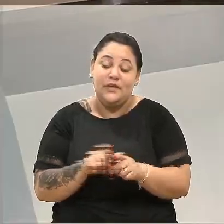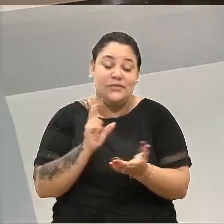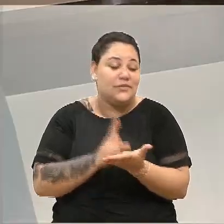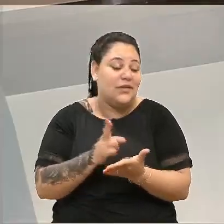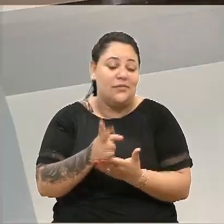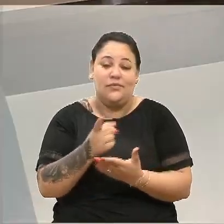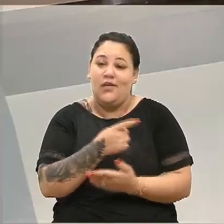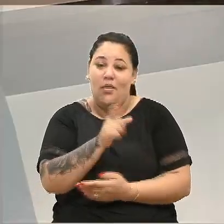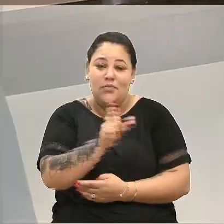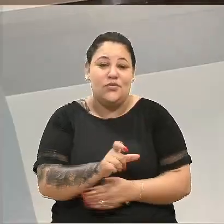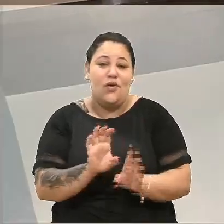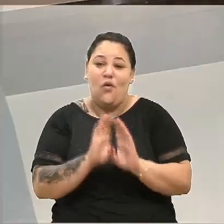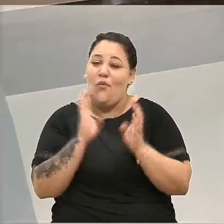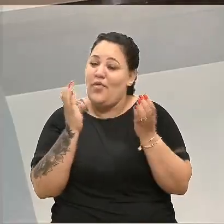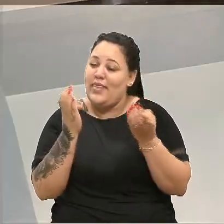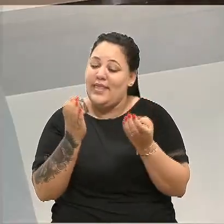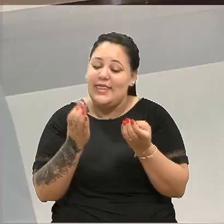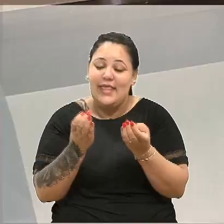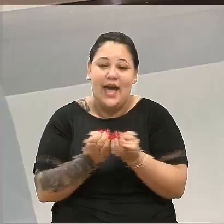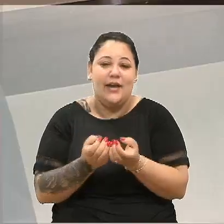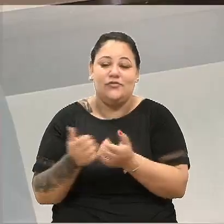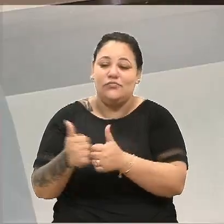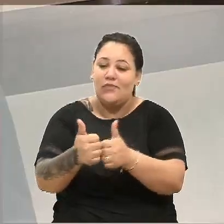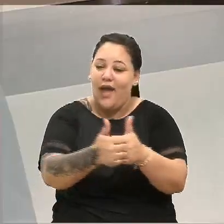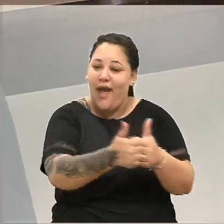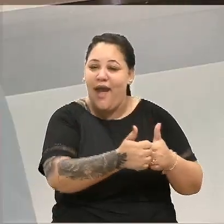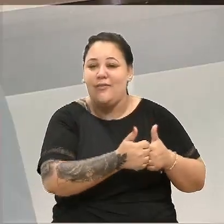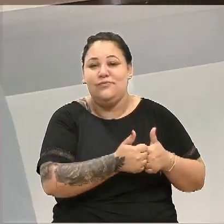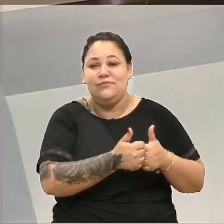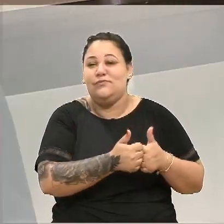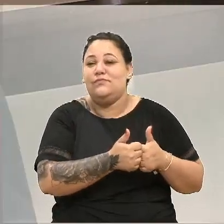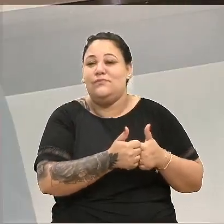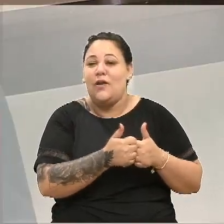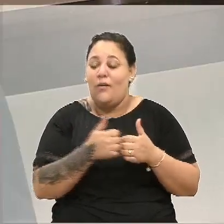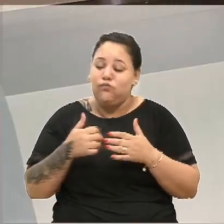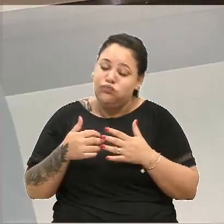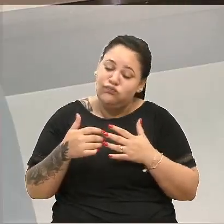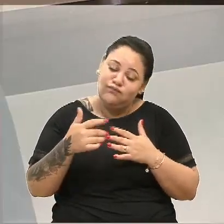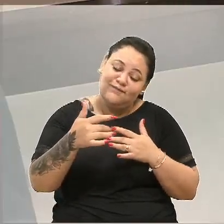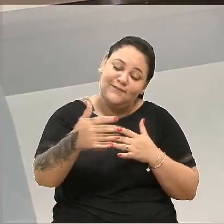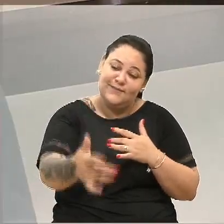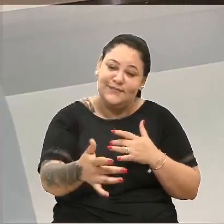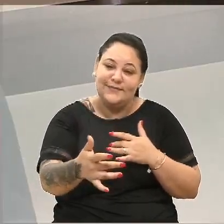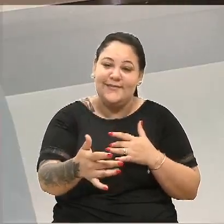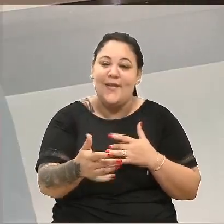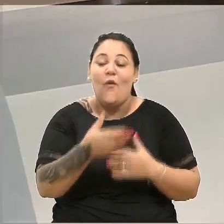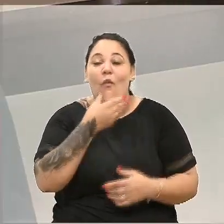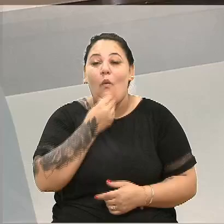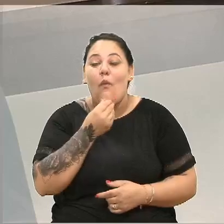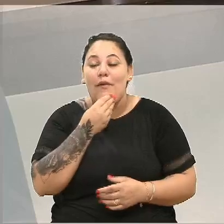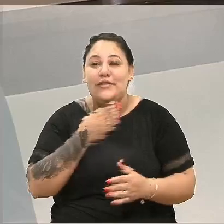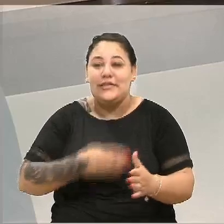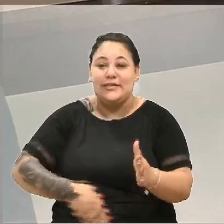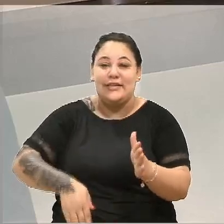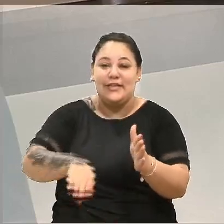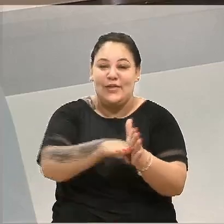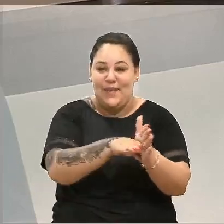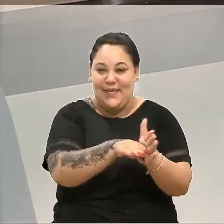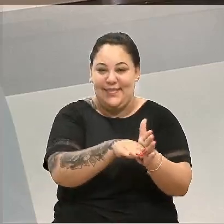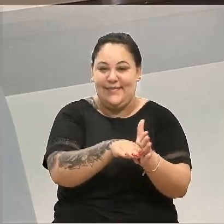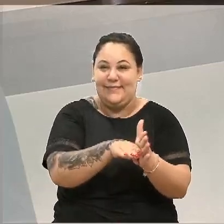nas comunidades vizinhas e na nossa, ao longo da sua caminhada, era o cara do estacionamento, que